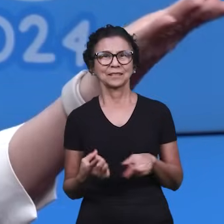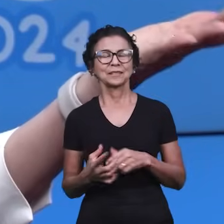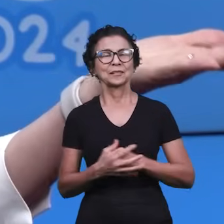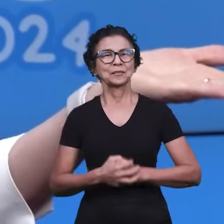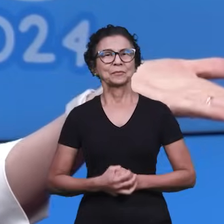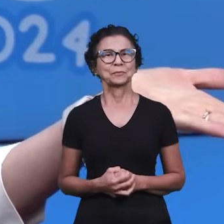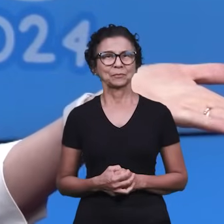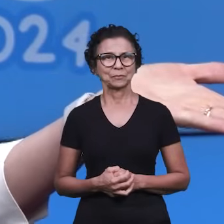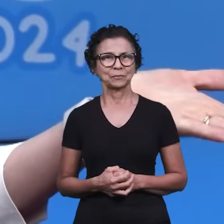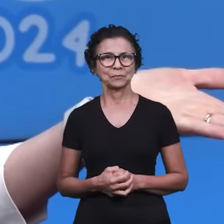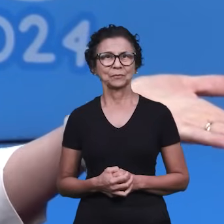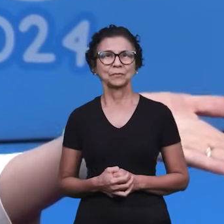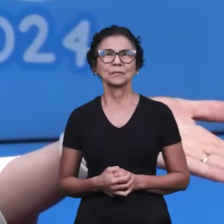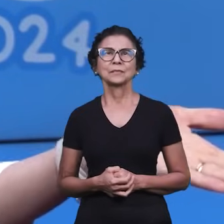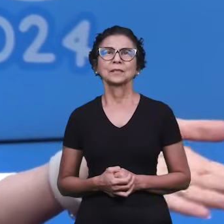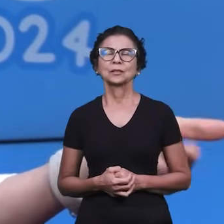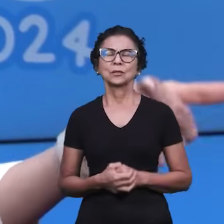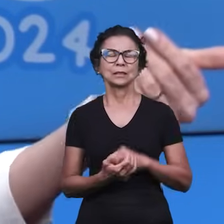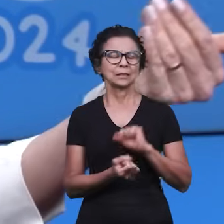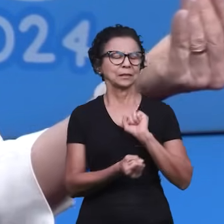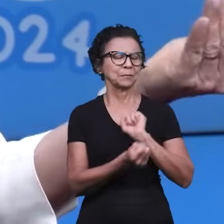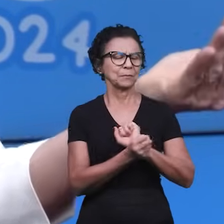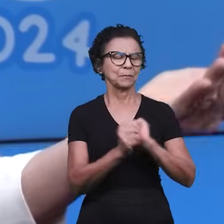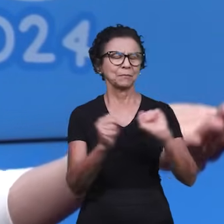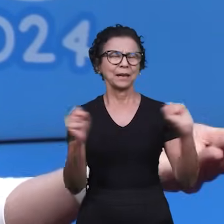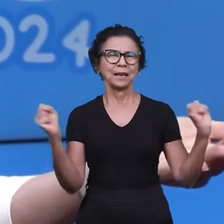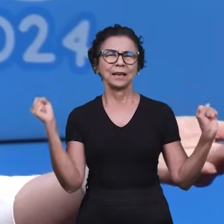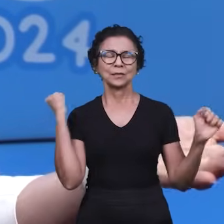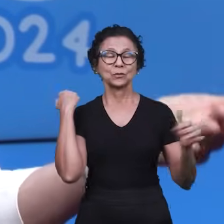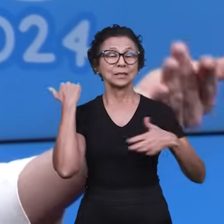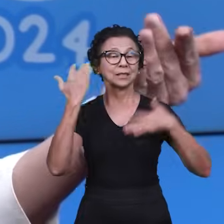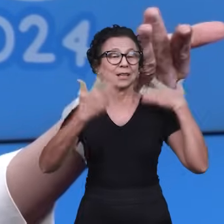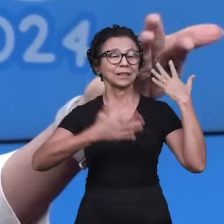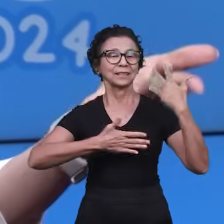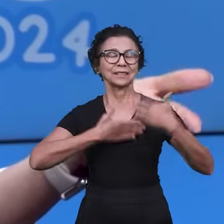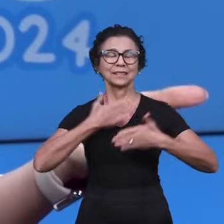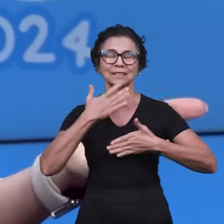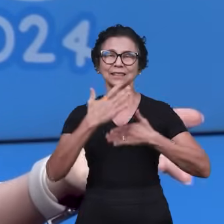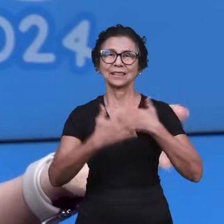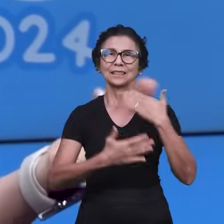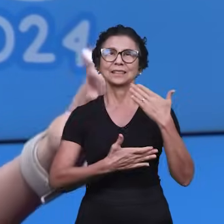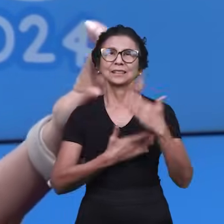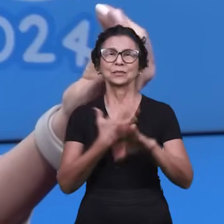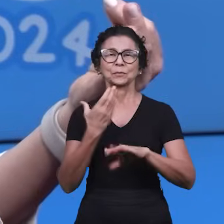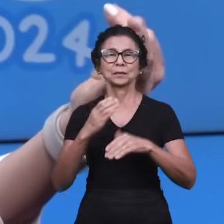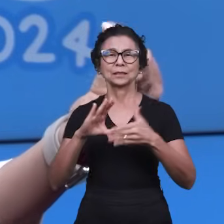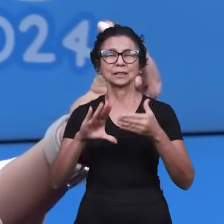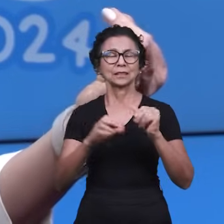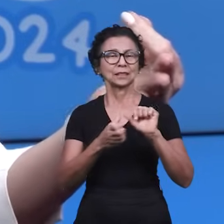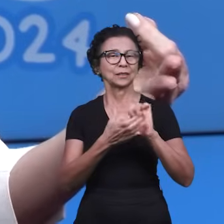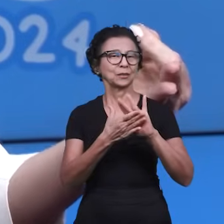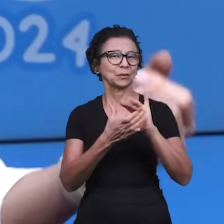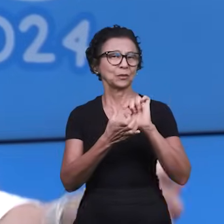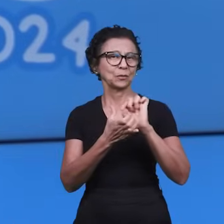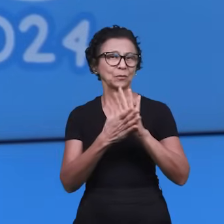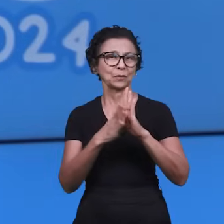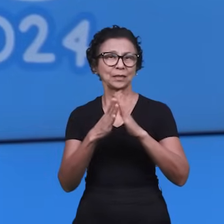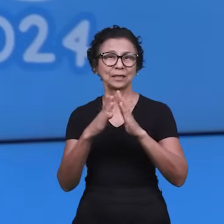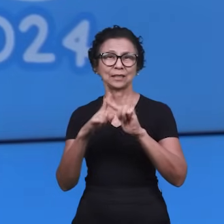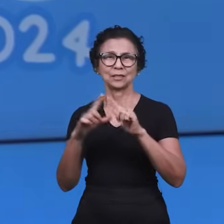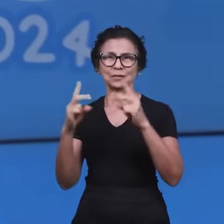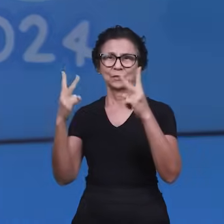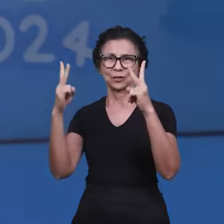Agora, já com os nossos corações libertos, cheios de alegria, vamos cantar o louvor à vitória da